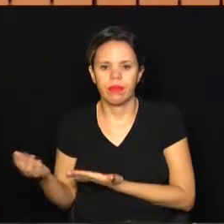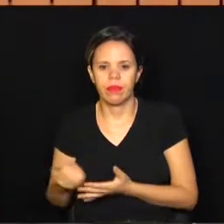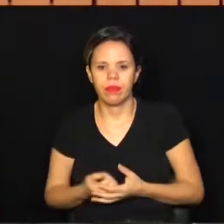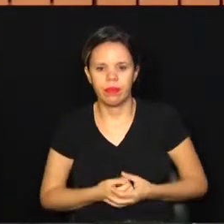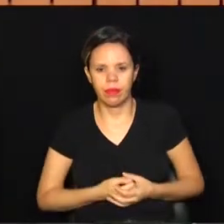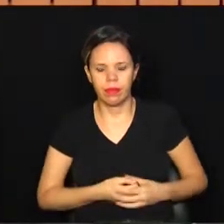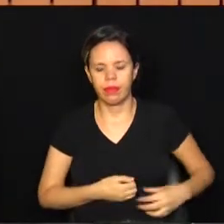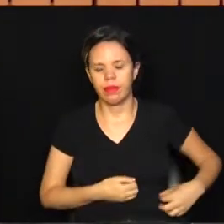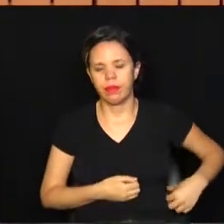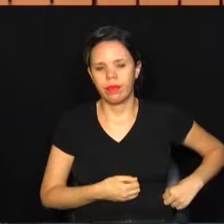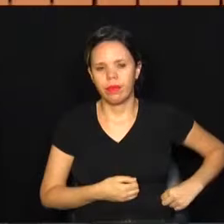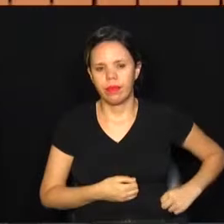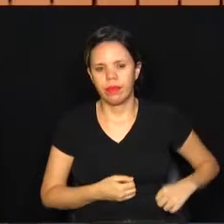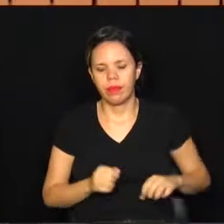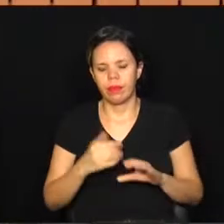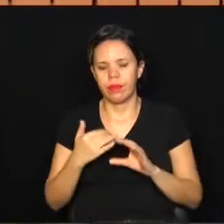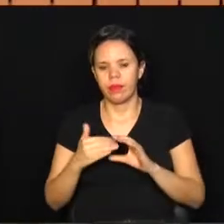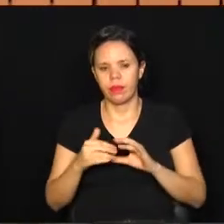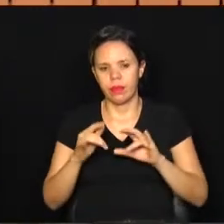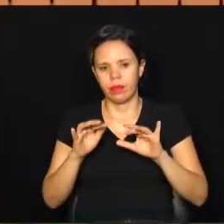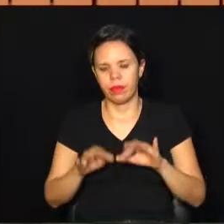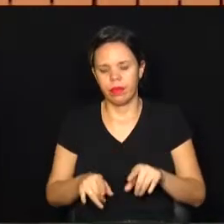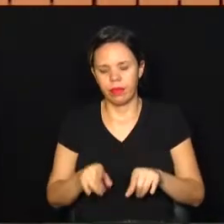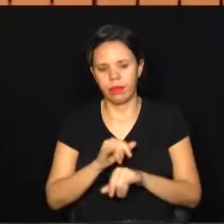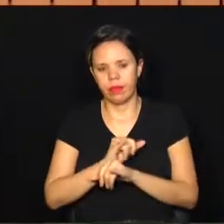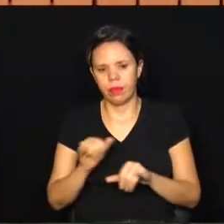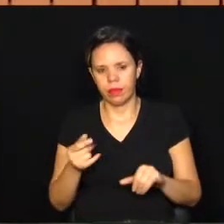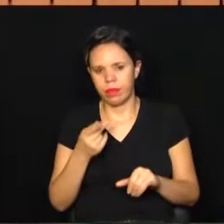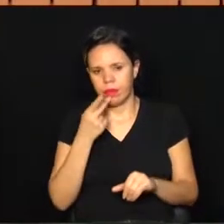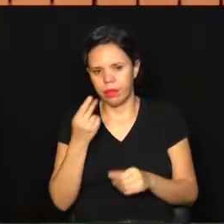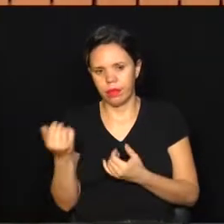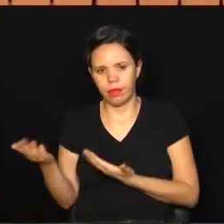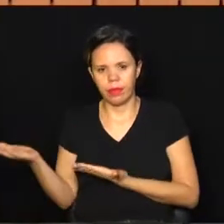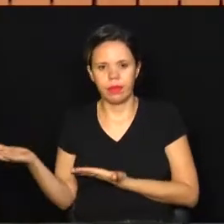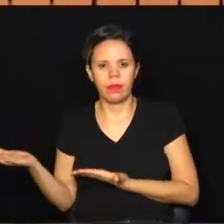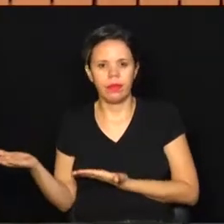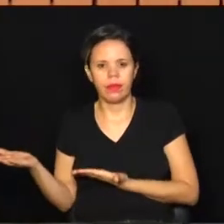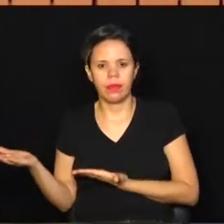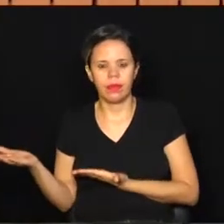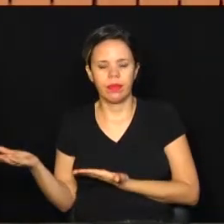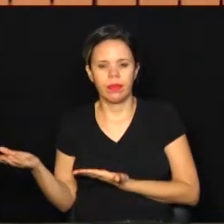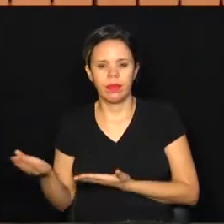978293776 e o e-mail, conforme também foi anunciado,